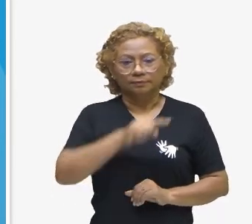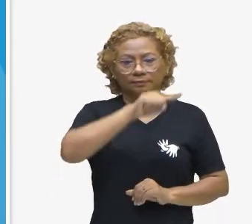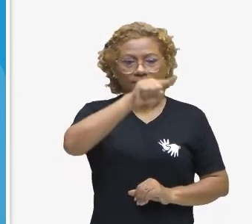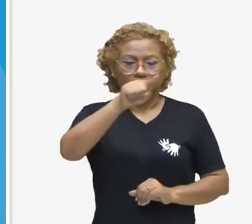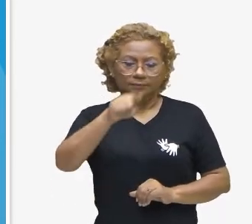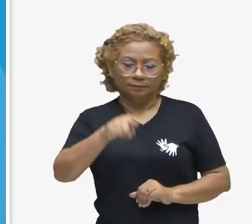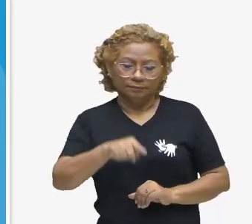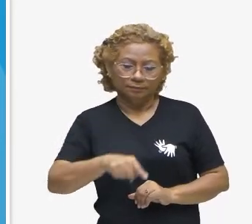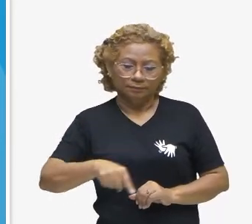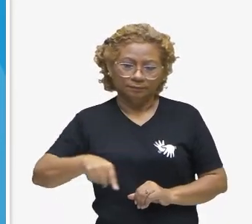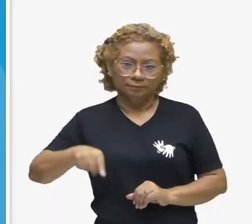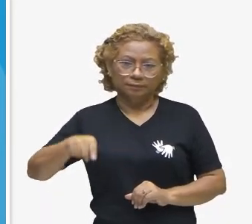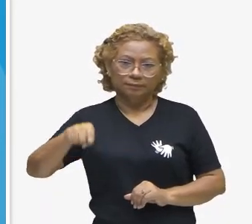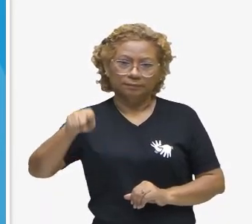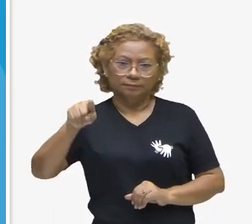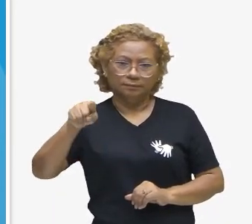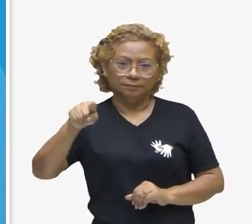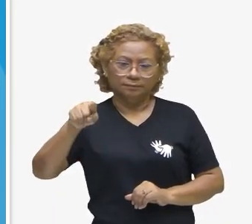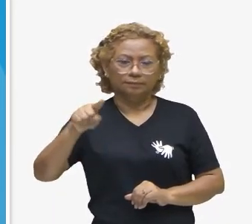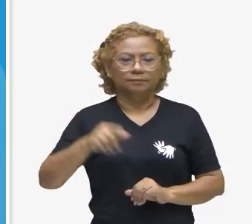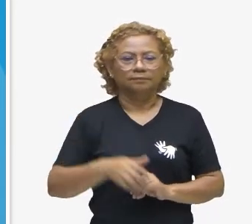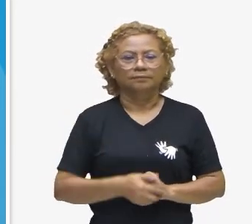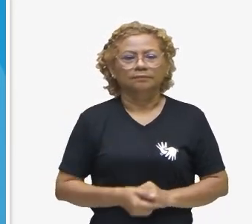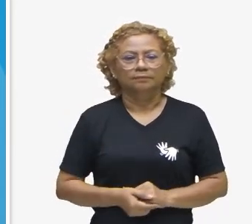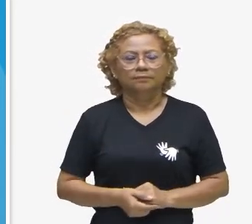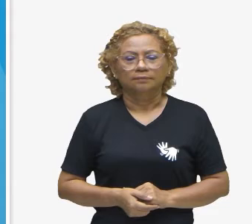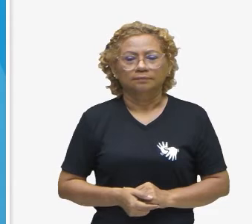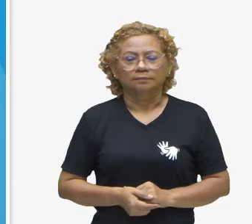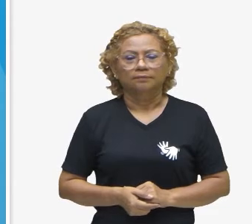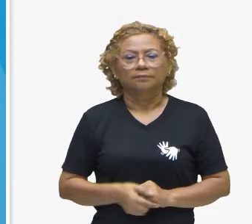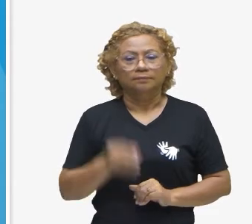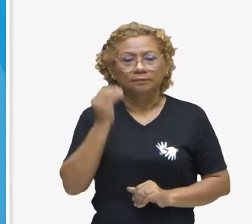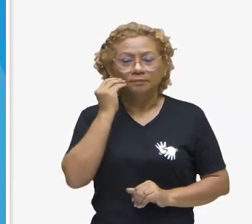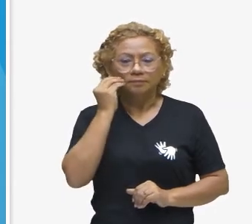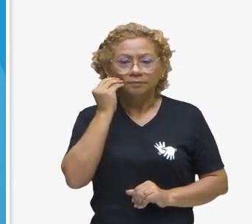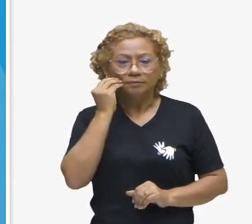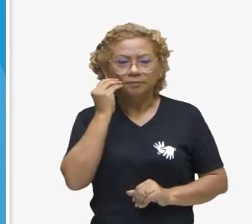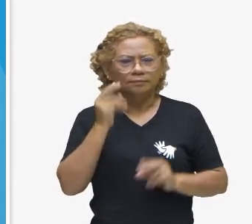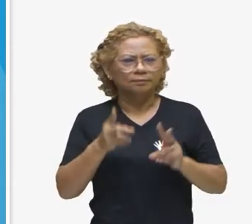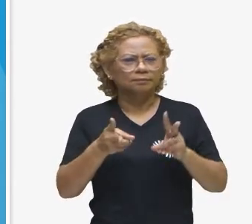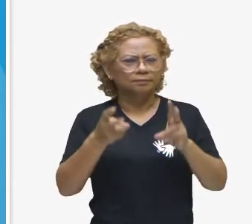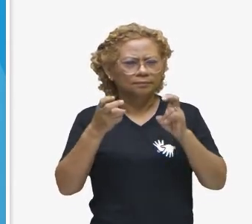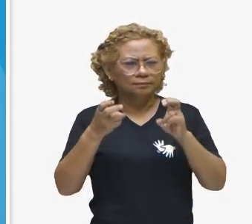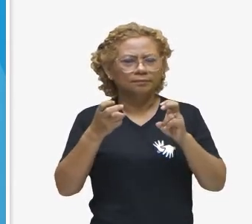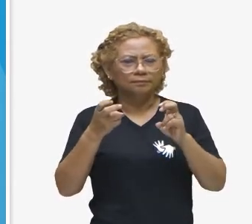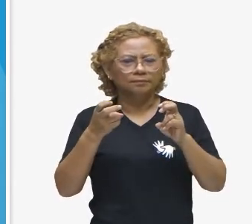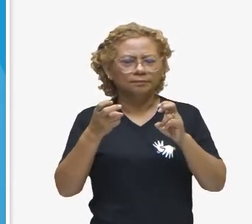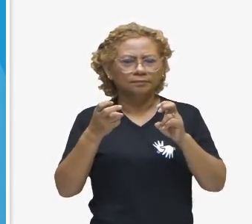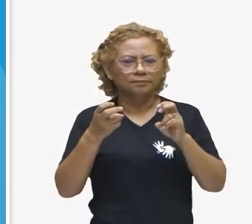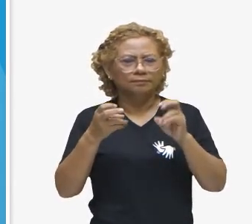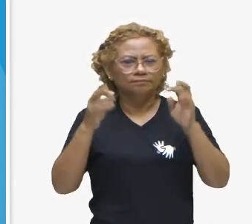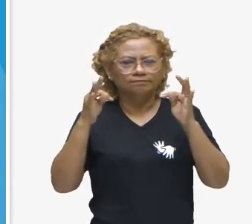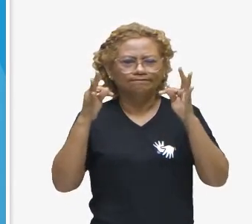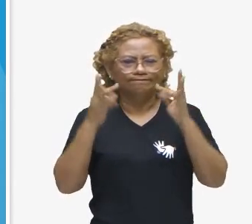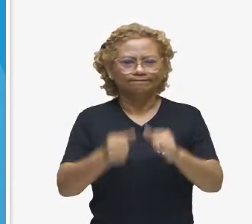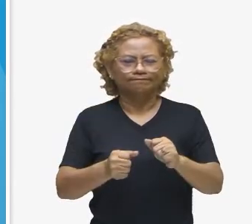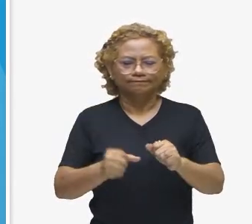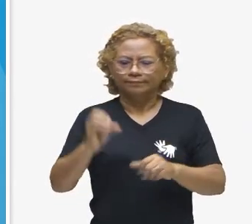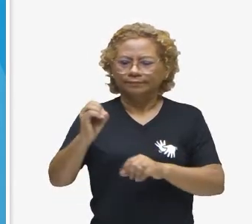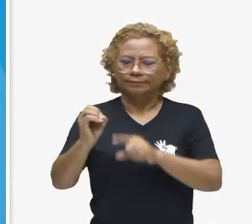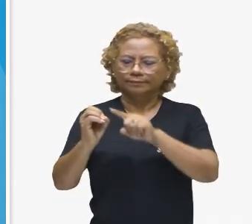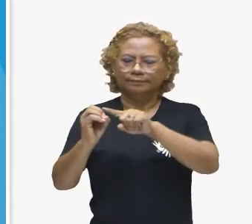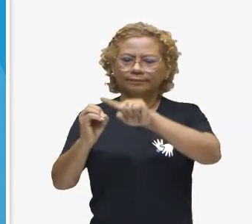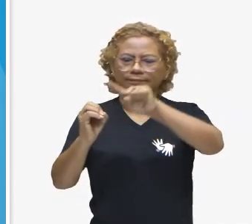3π sobre 2 vai ser 0. E, finalmente, completamos até o